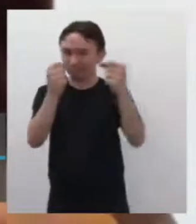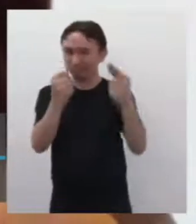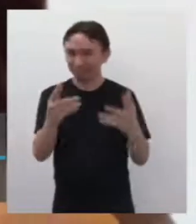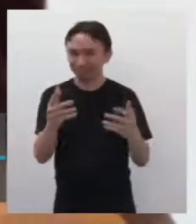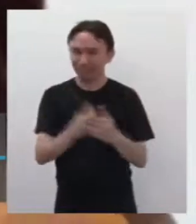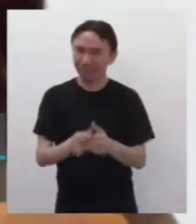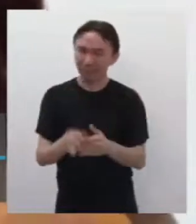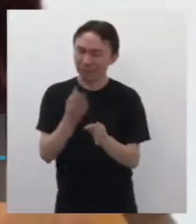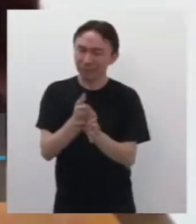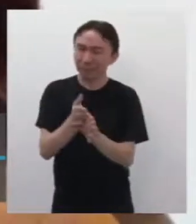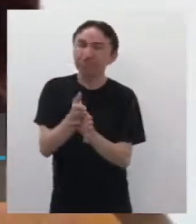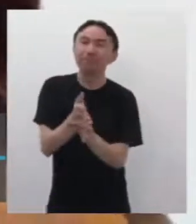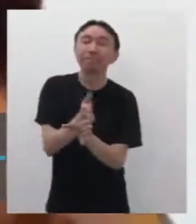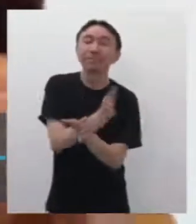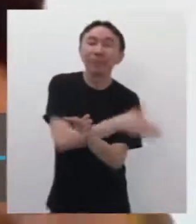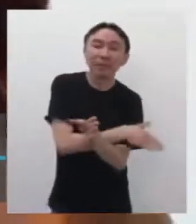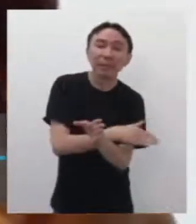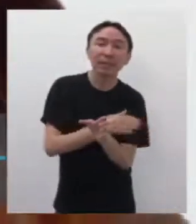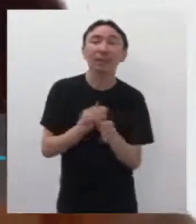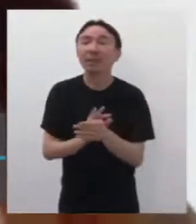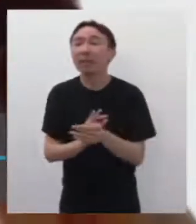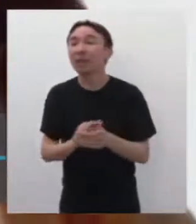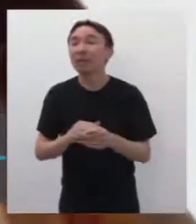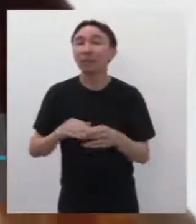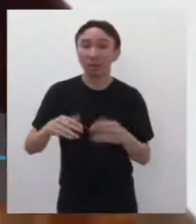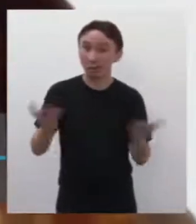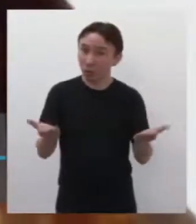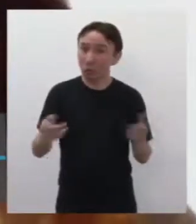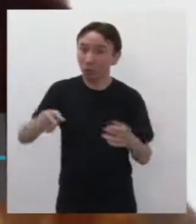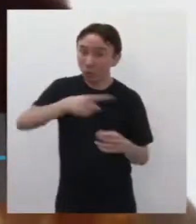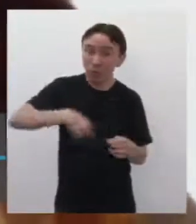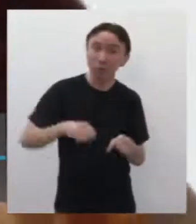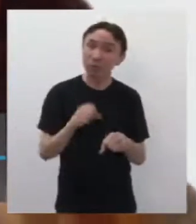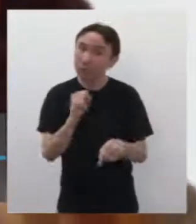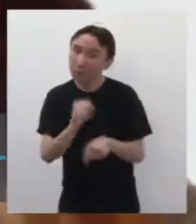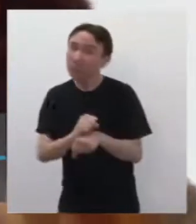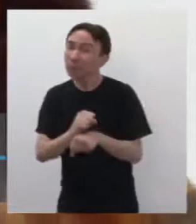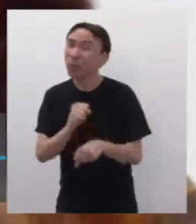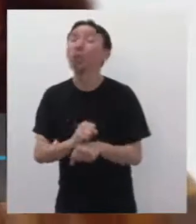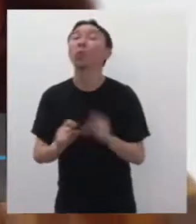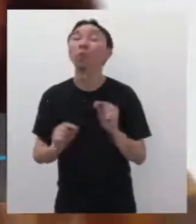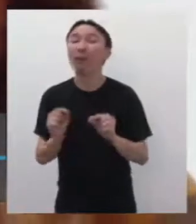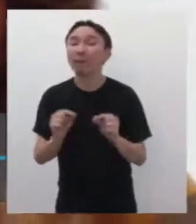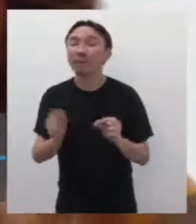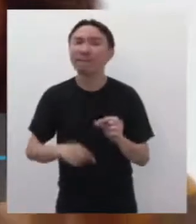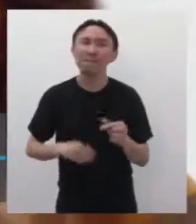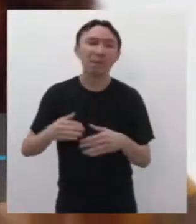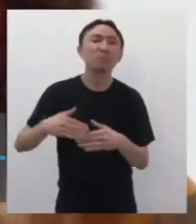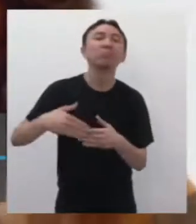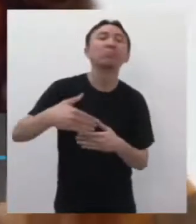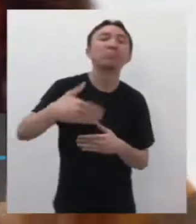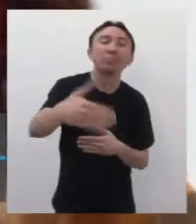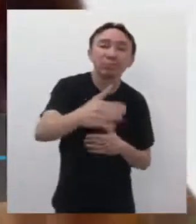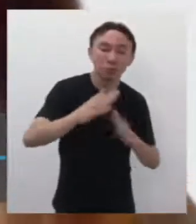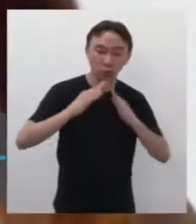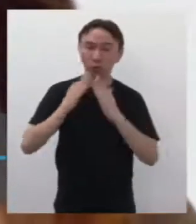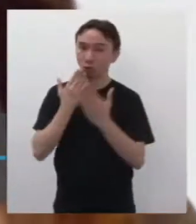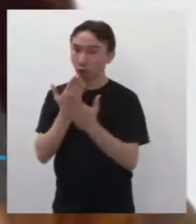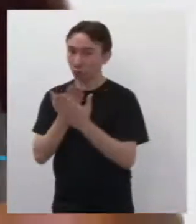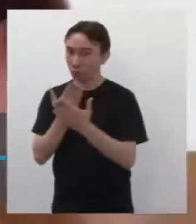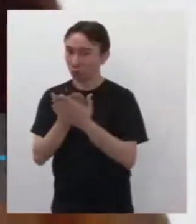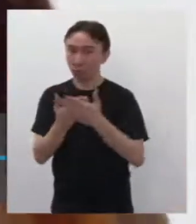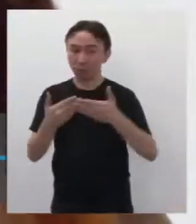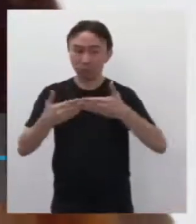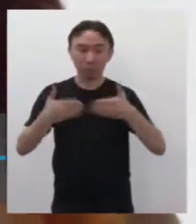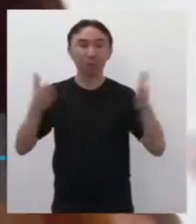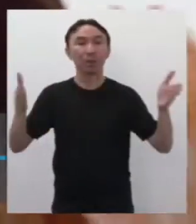vai ter aí momentos, é esperado que a gente tenha momentos, tanto momentos em que a escola vai estar aberta, como a gente